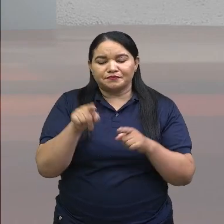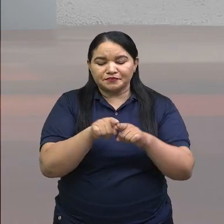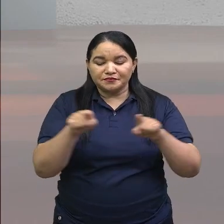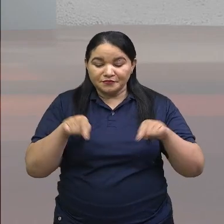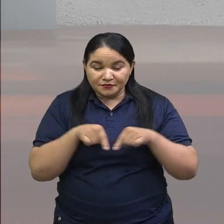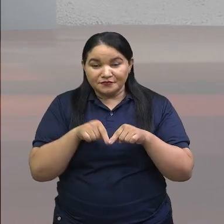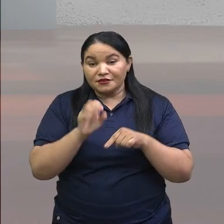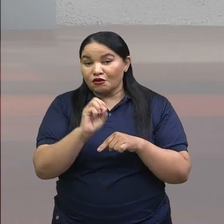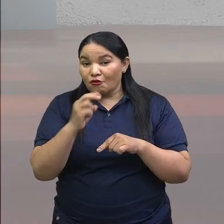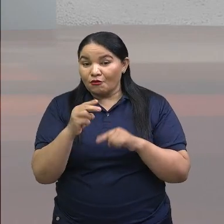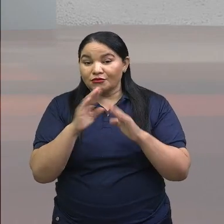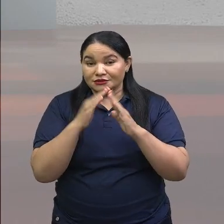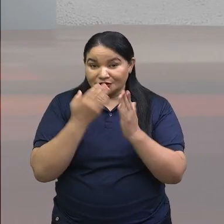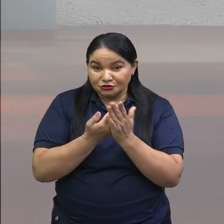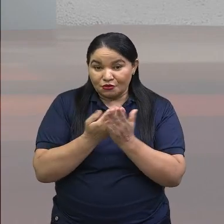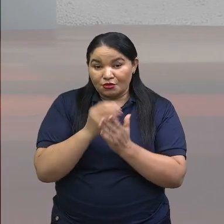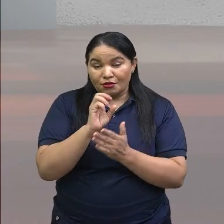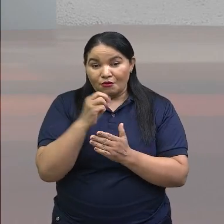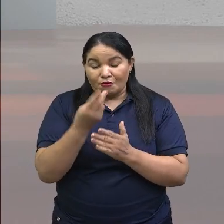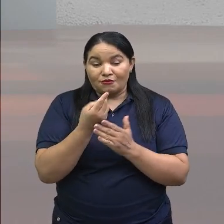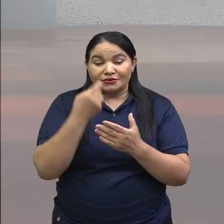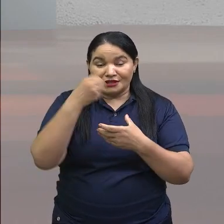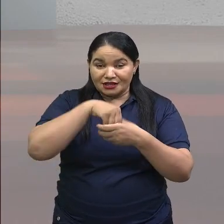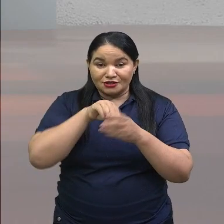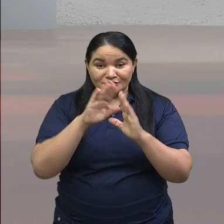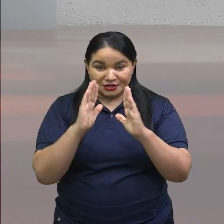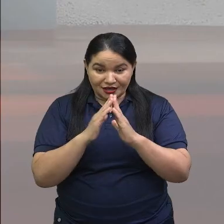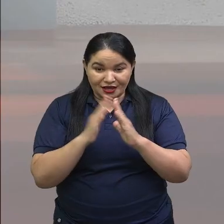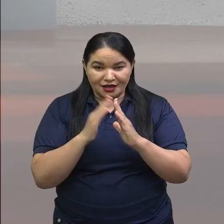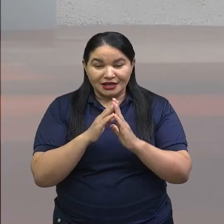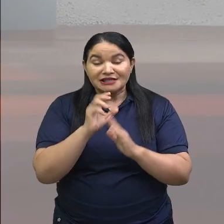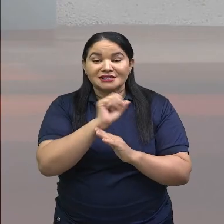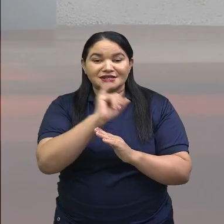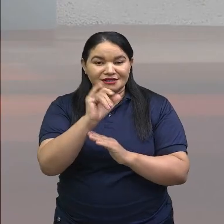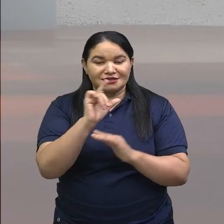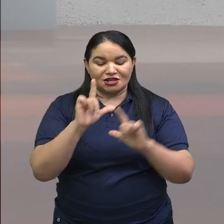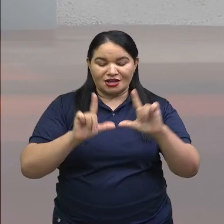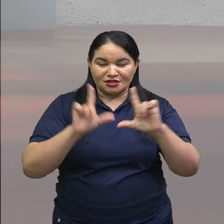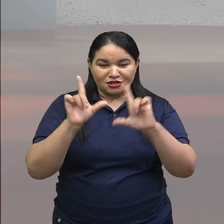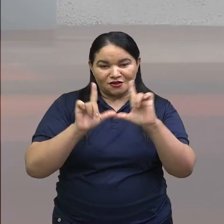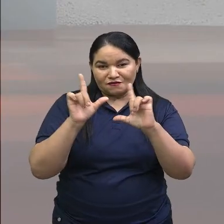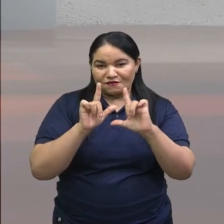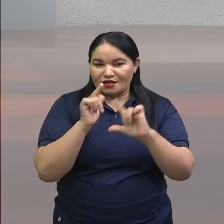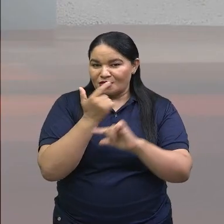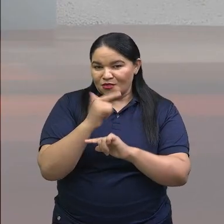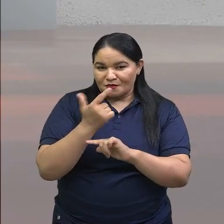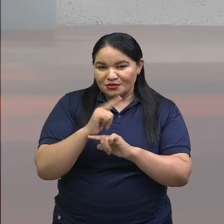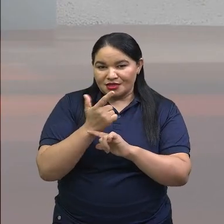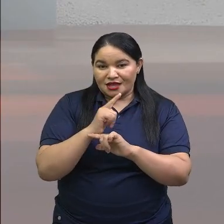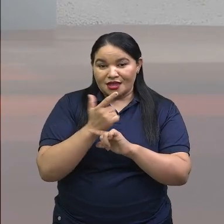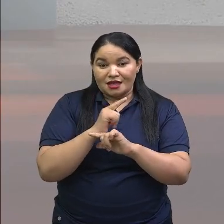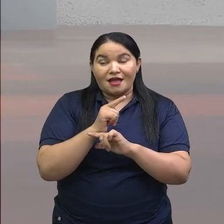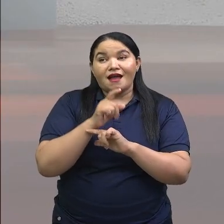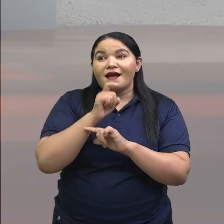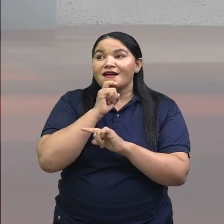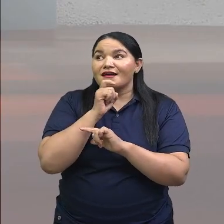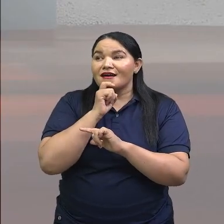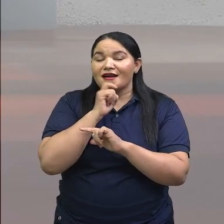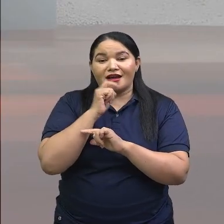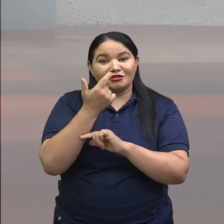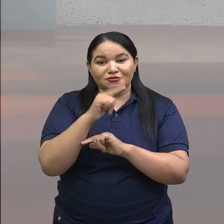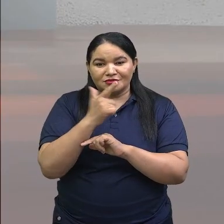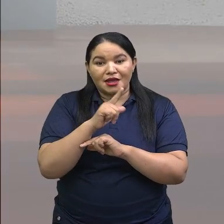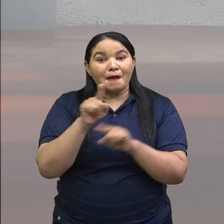casa, você vai ver que mesmo que eu não tenha uma TV, não tem ar-condicionado, mas eu tenho lá